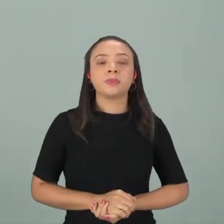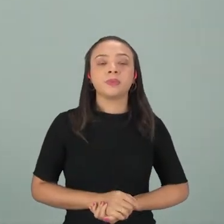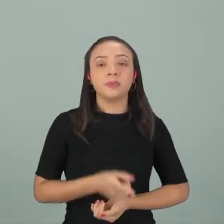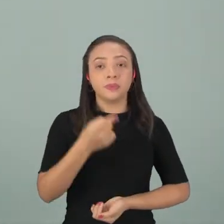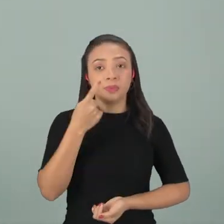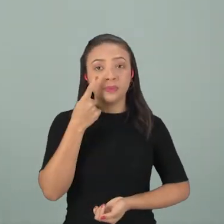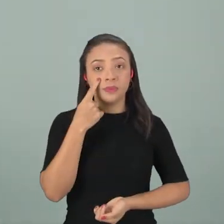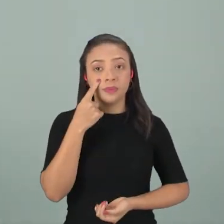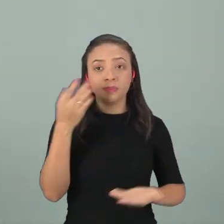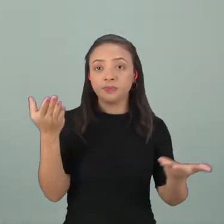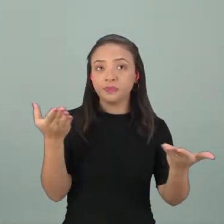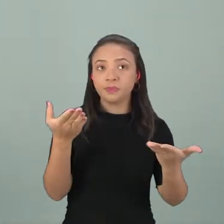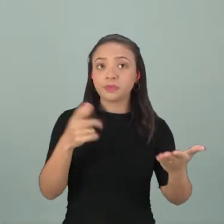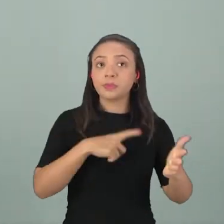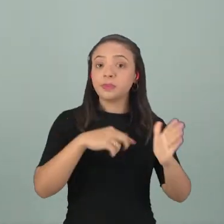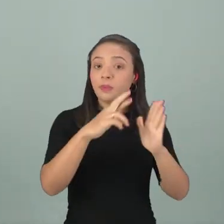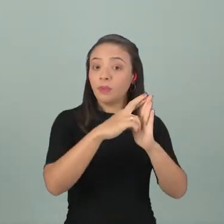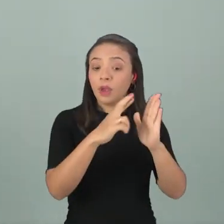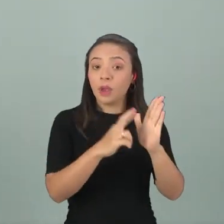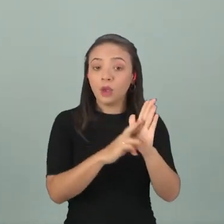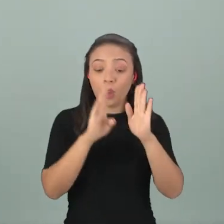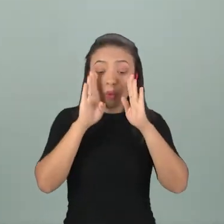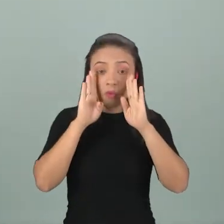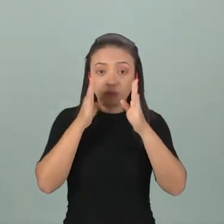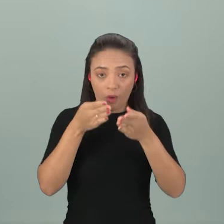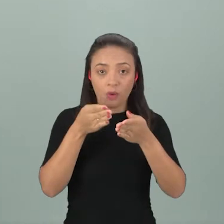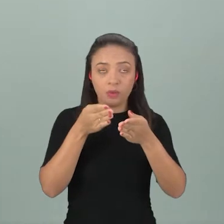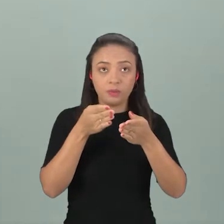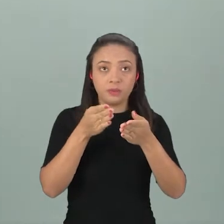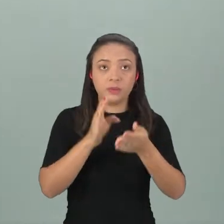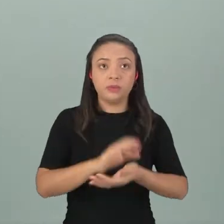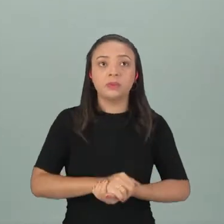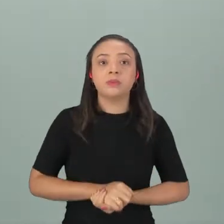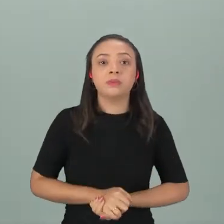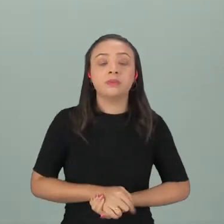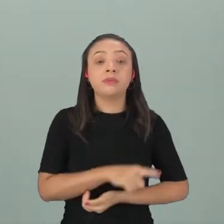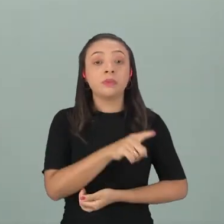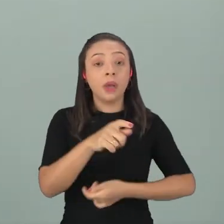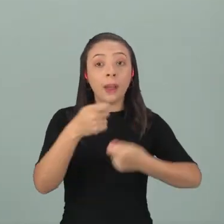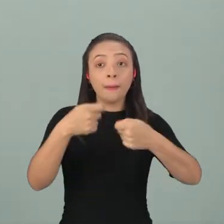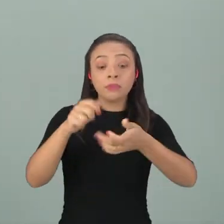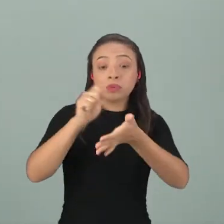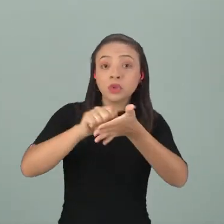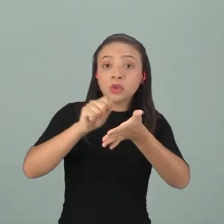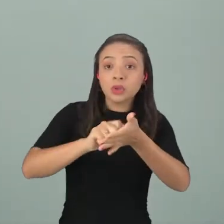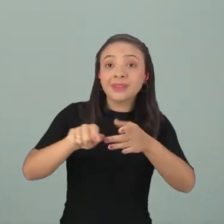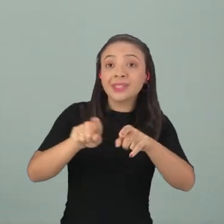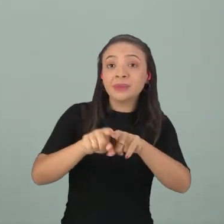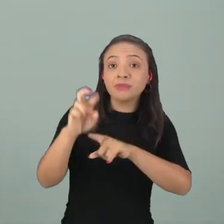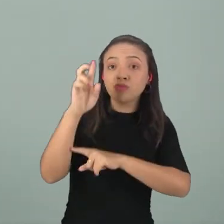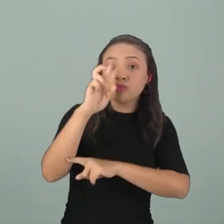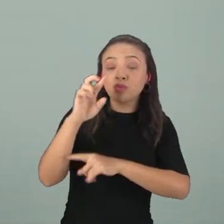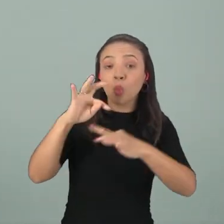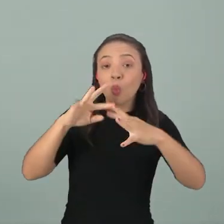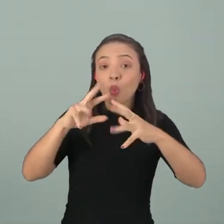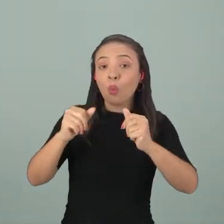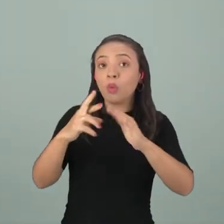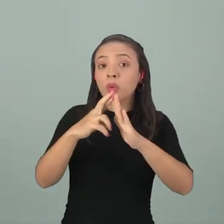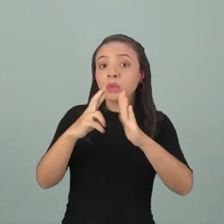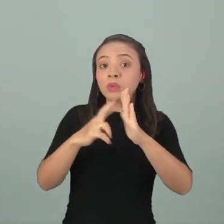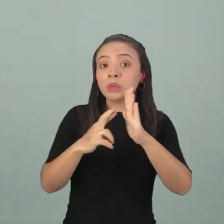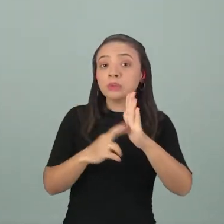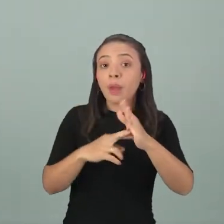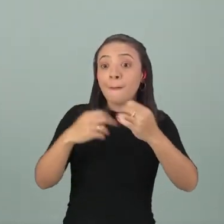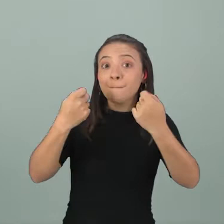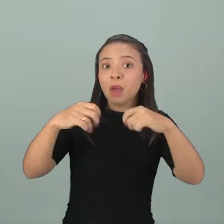E aí, agora nós vamos para as regras específicas. Vocês precisam anotar e observar essas regras com